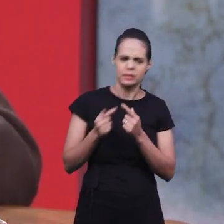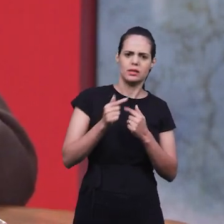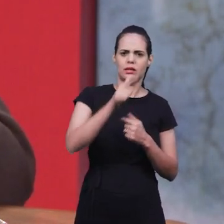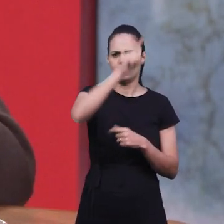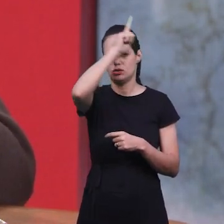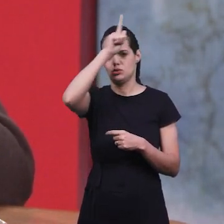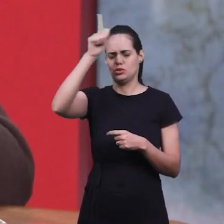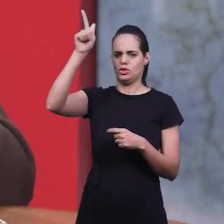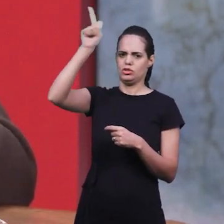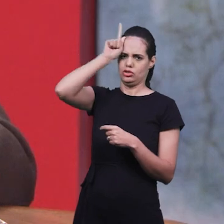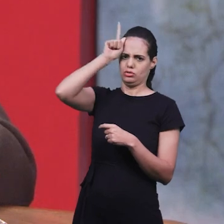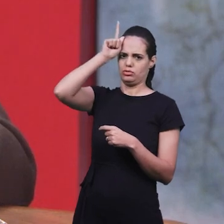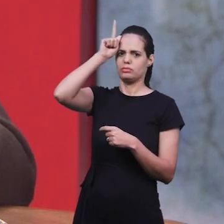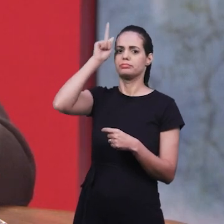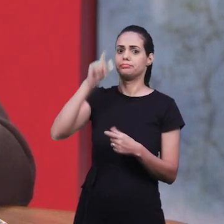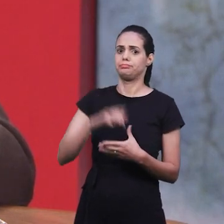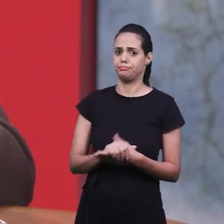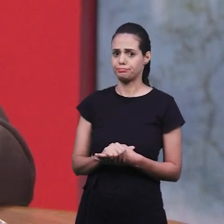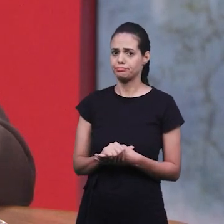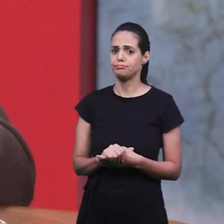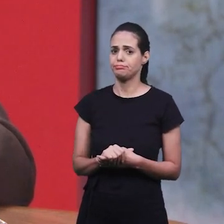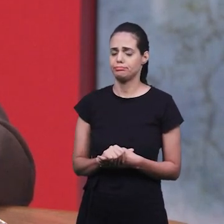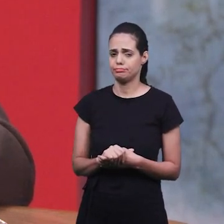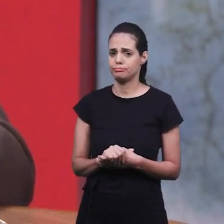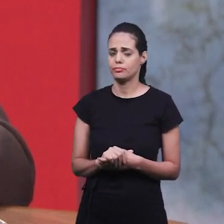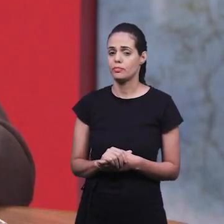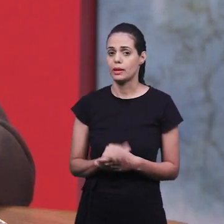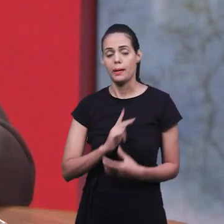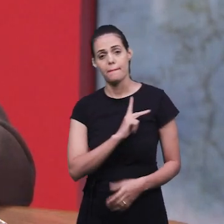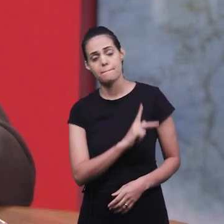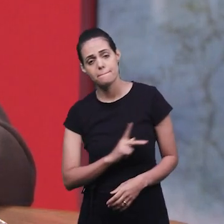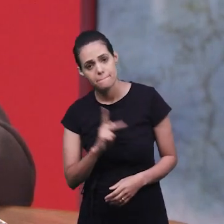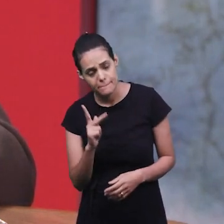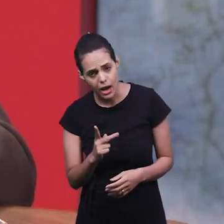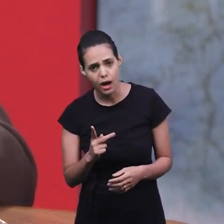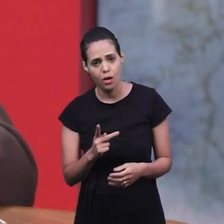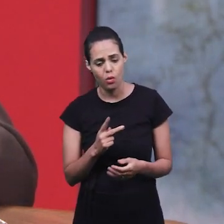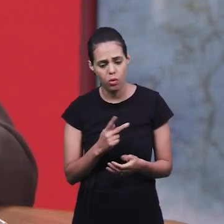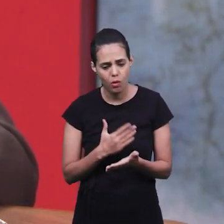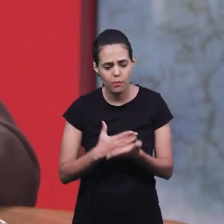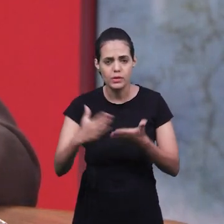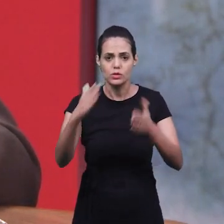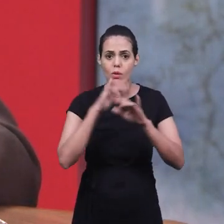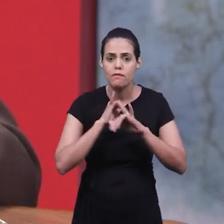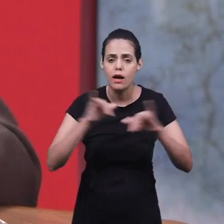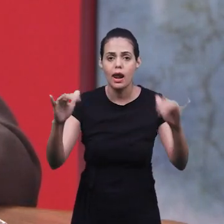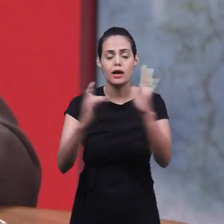Paulo começa a mostrar que o Senhor Jesus